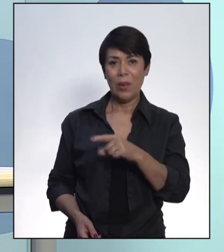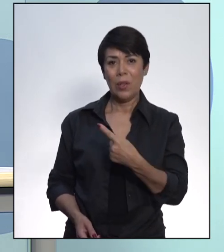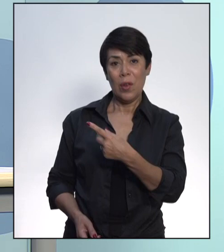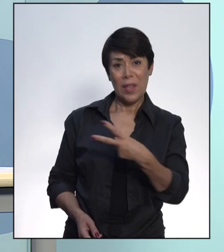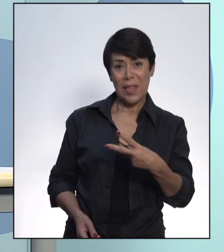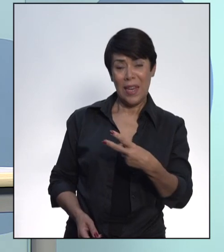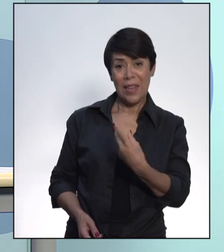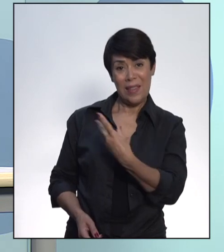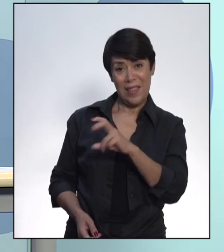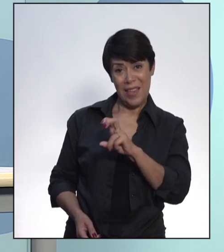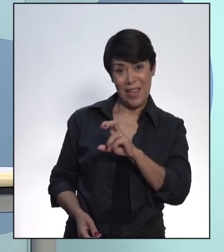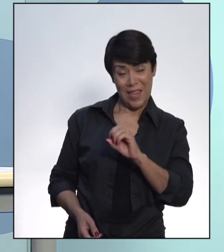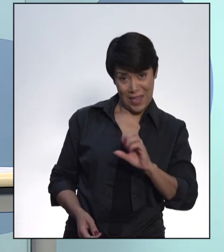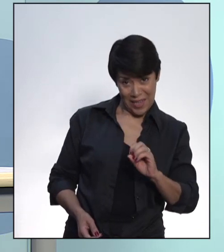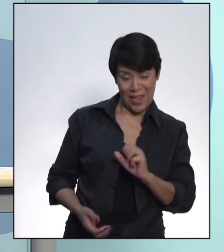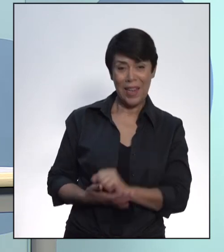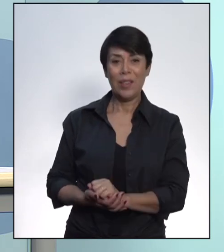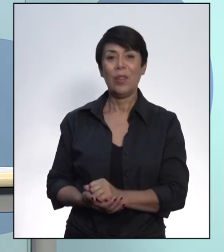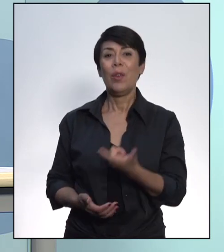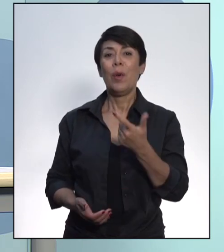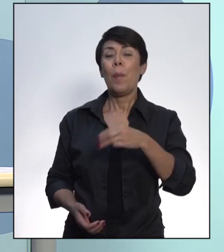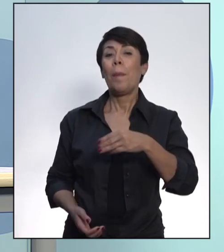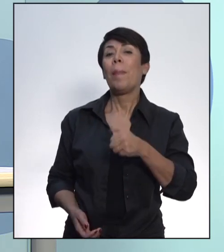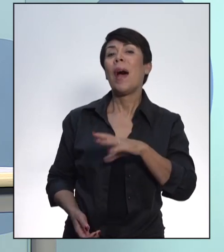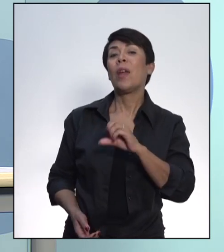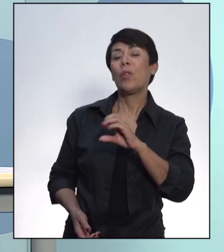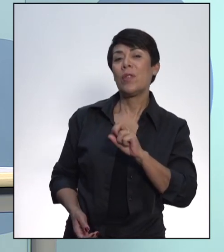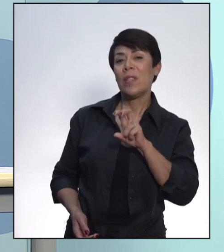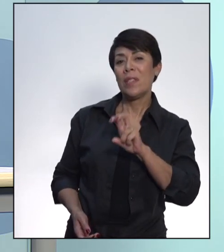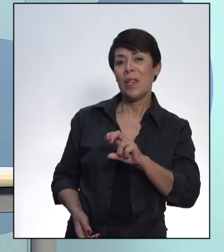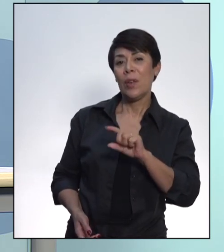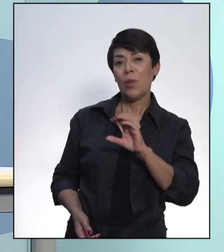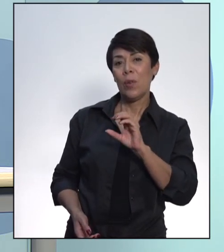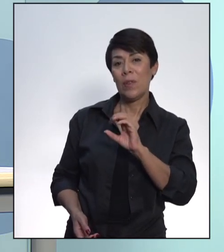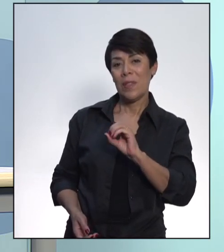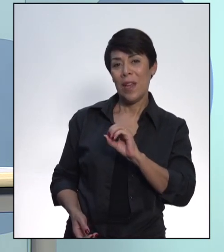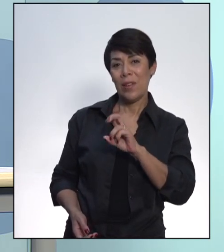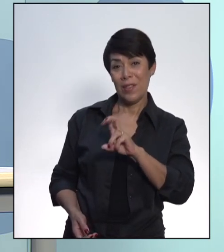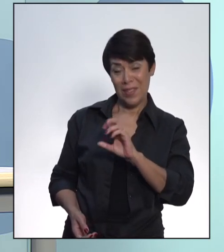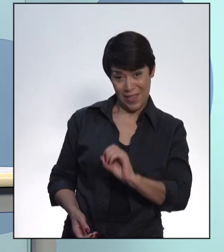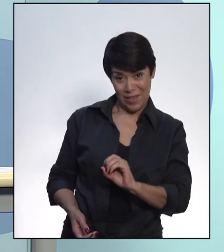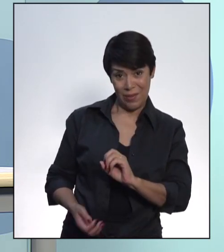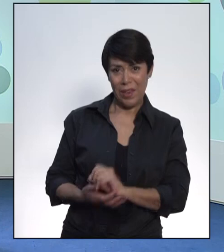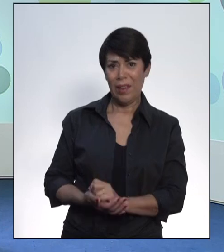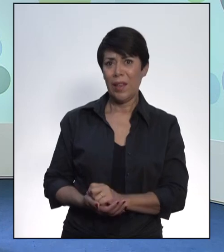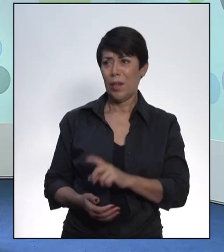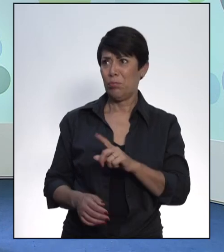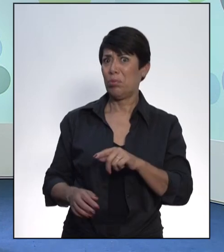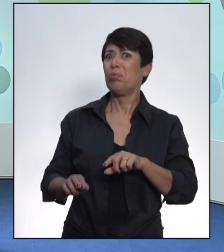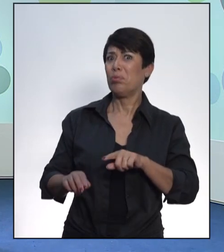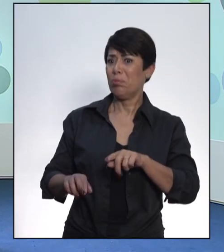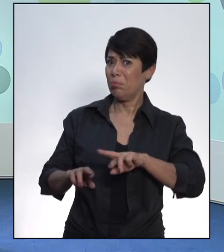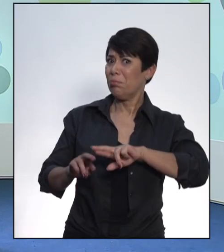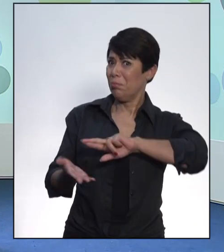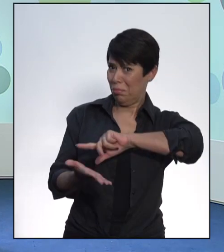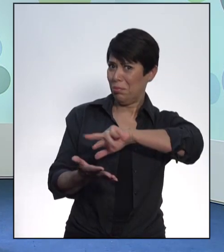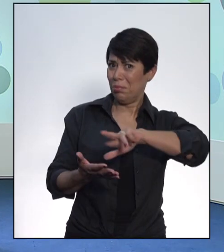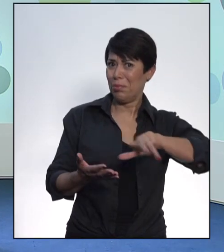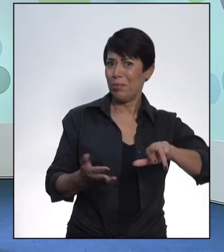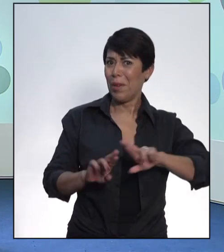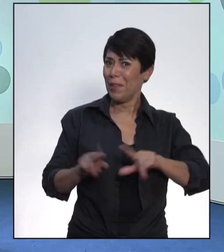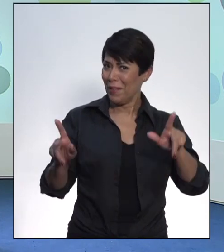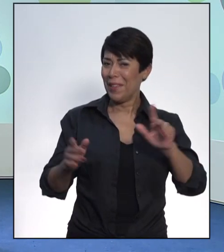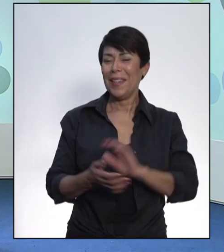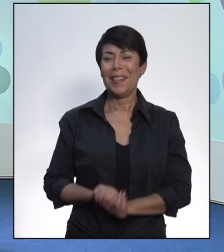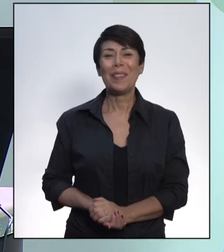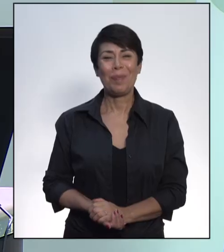13.500. Marcos, 5.050, 5.010. Uma variação bastante nos valores aqui, hein?